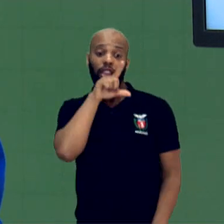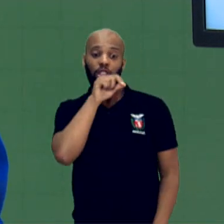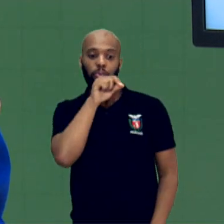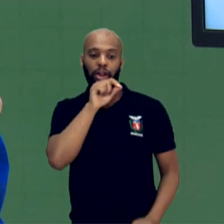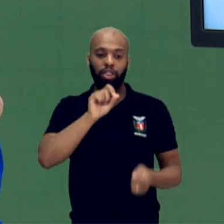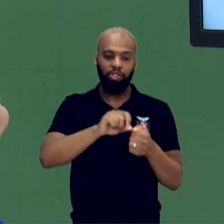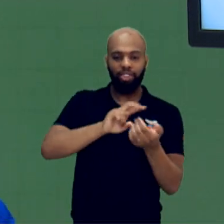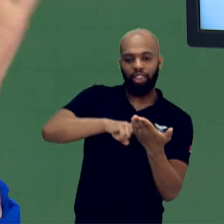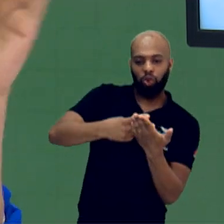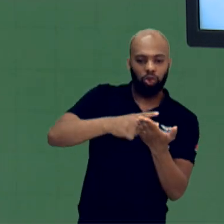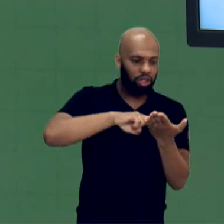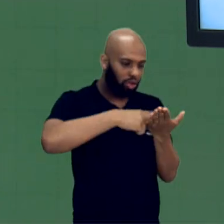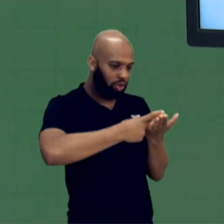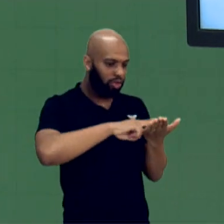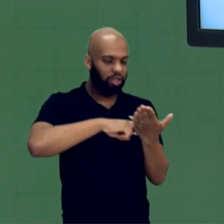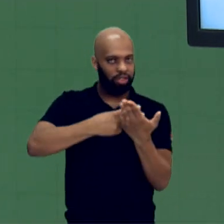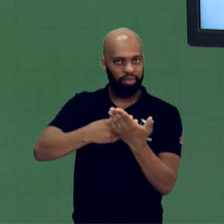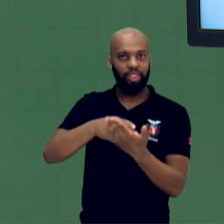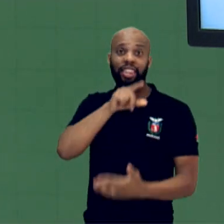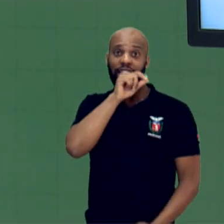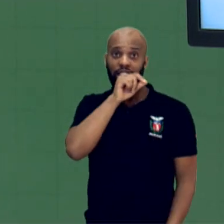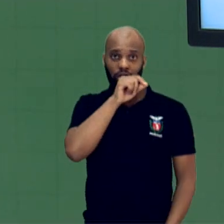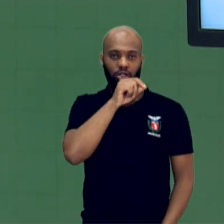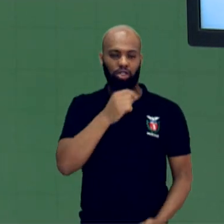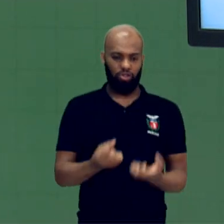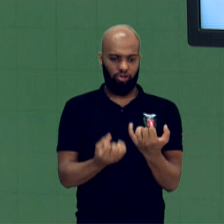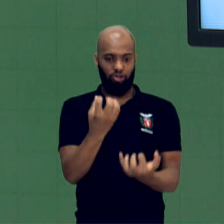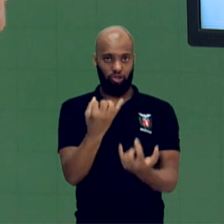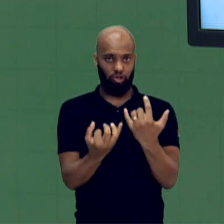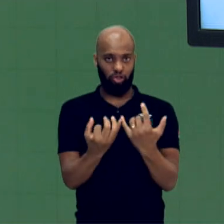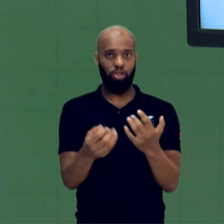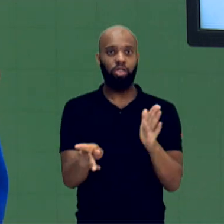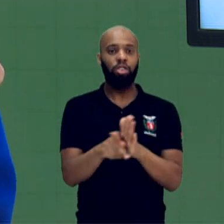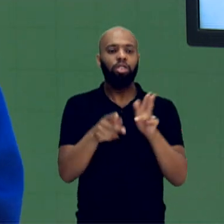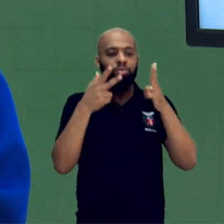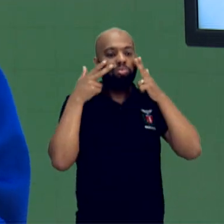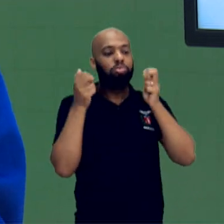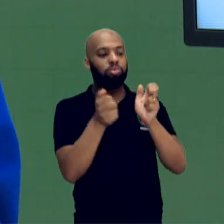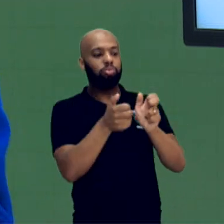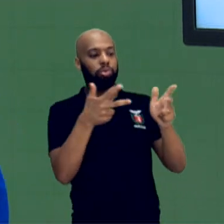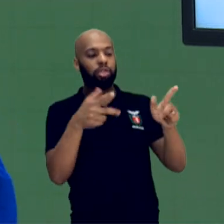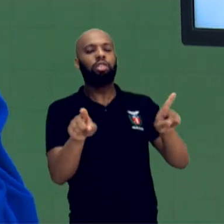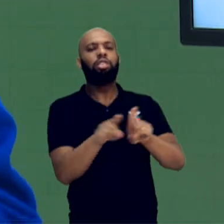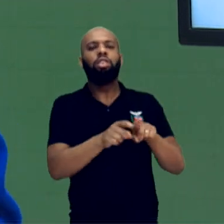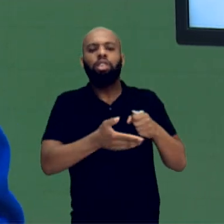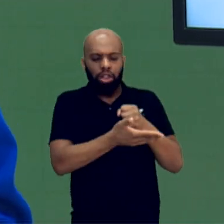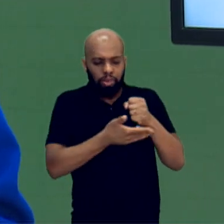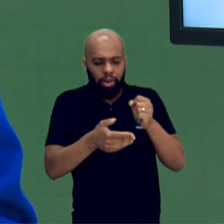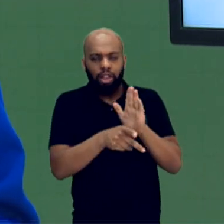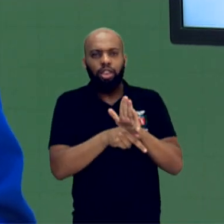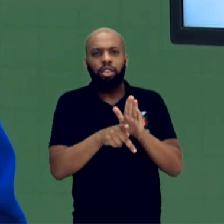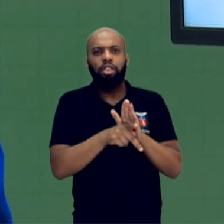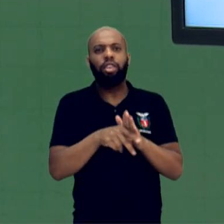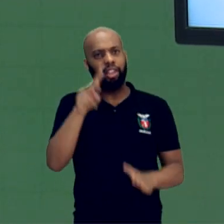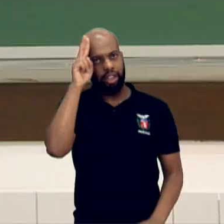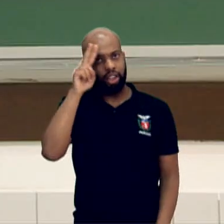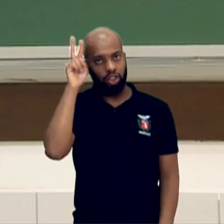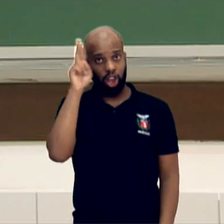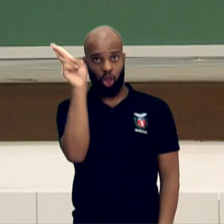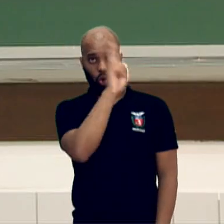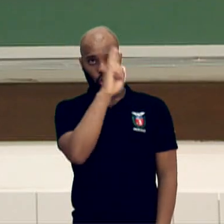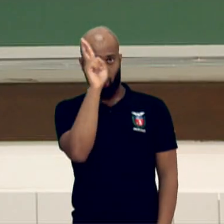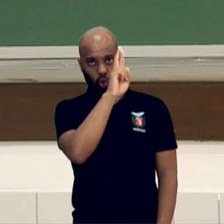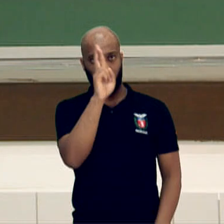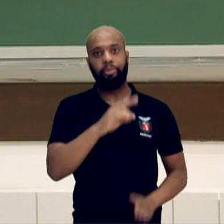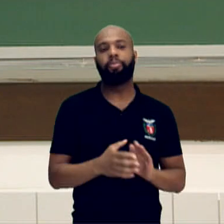o nome é Pássaro de Fogo, que é essa história indígena, e ela é baseada também numa história russa. Vocês podem ir lá e pesquisar. Então